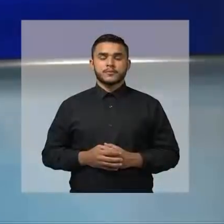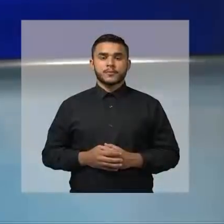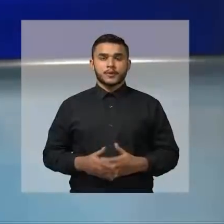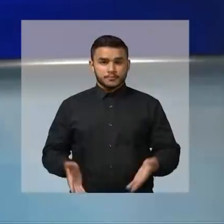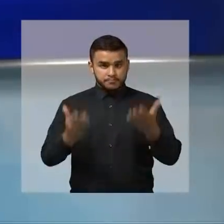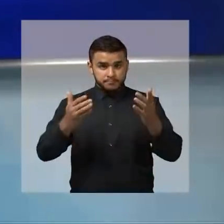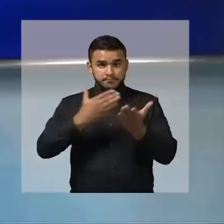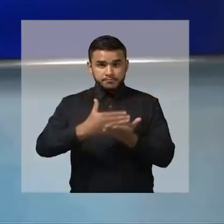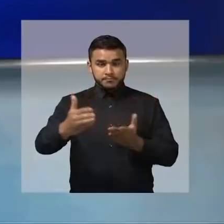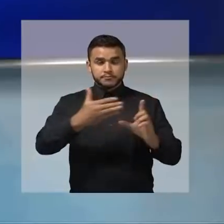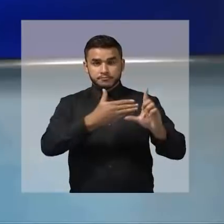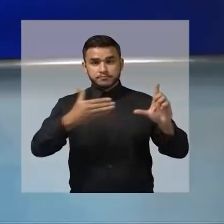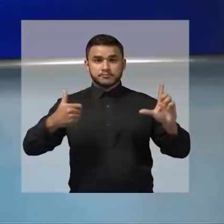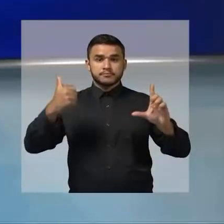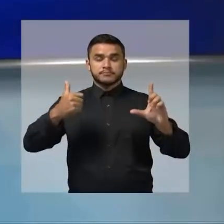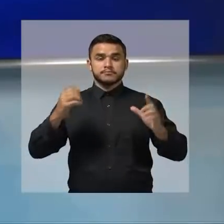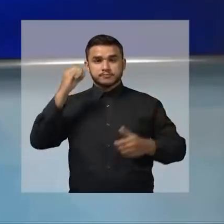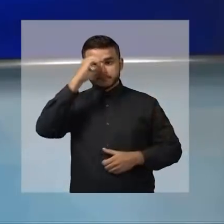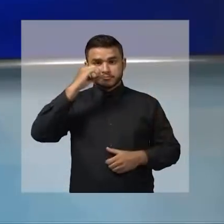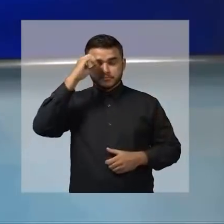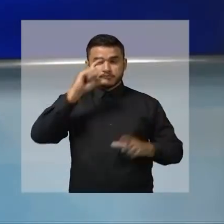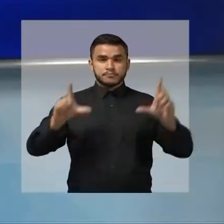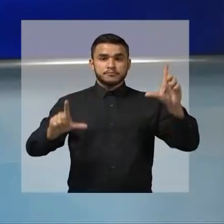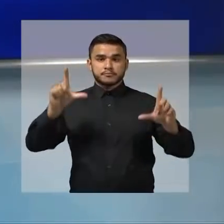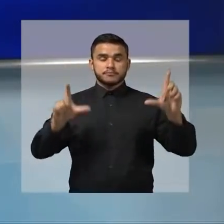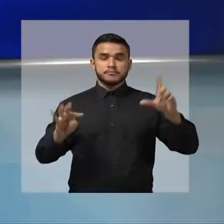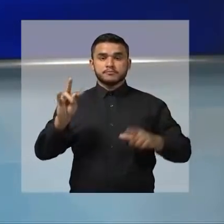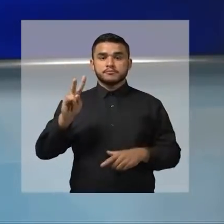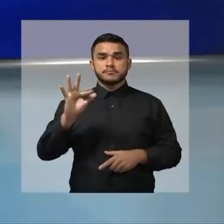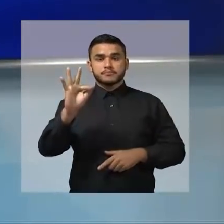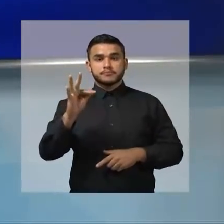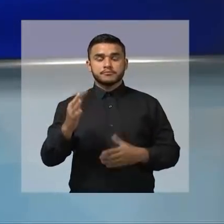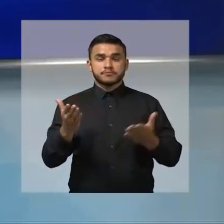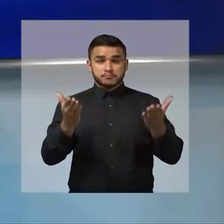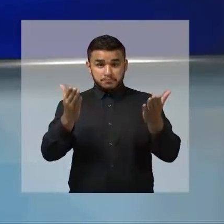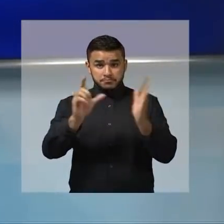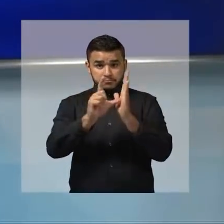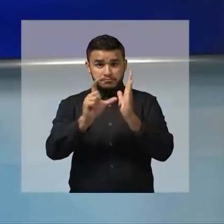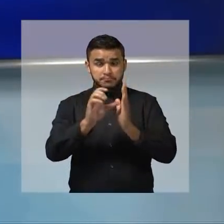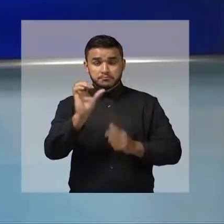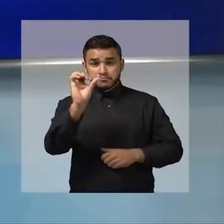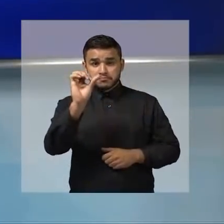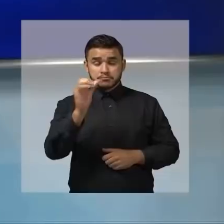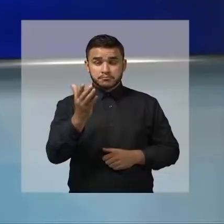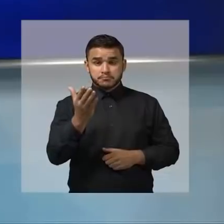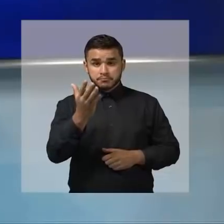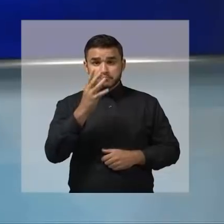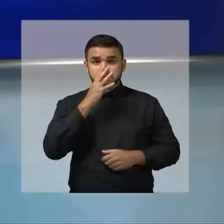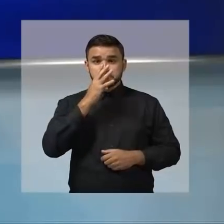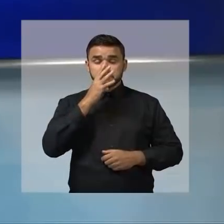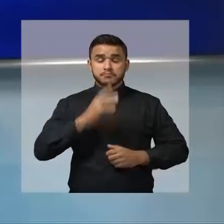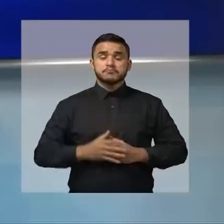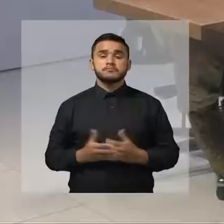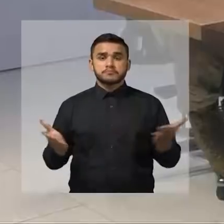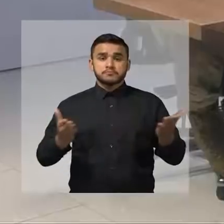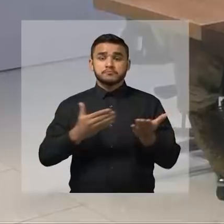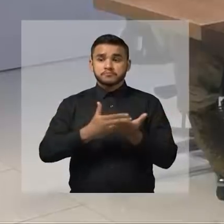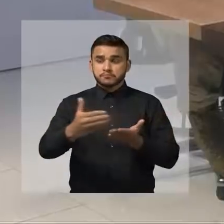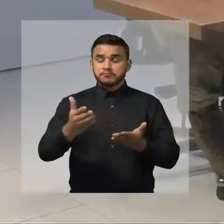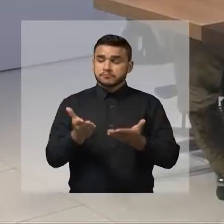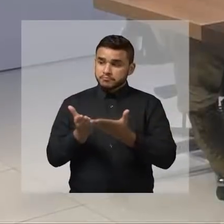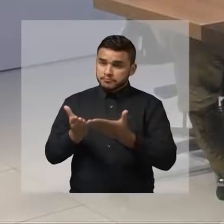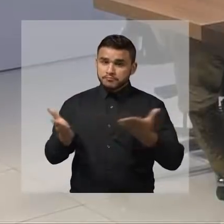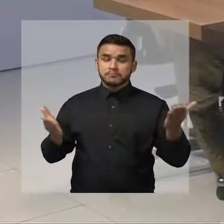Estamos iniciando o primeiro bloco do programa Observatório pela TV Fortaleza, canal 6 da Multiplay. Para você, assinante que ligou agora, o programa recebe hoje como